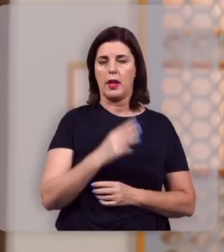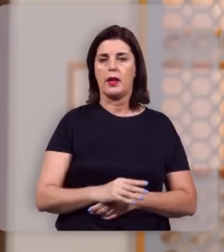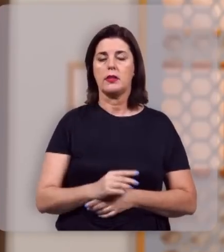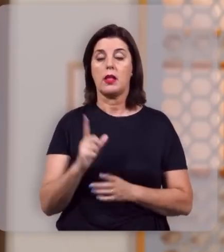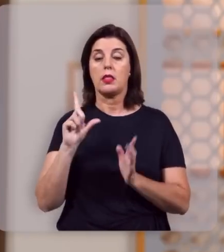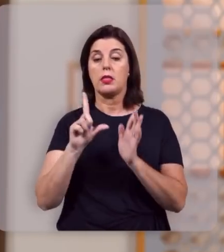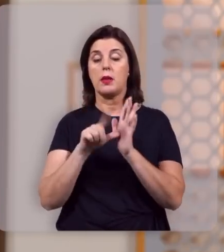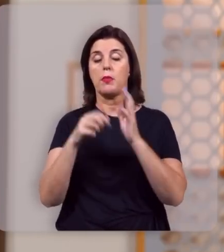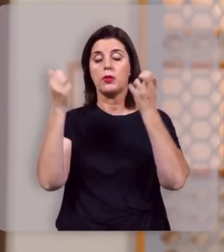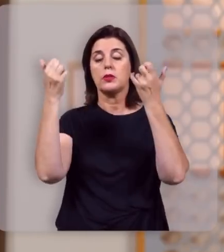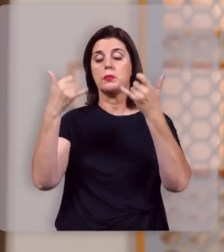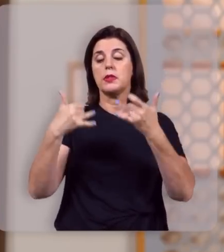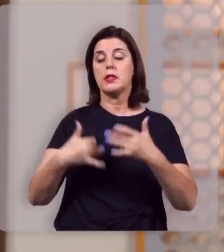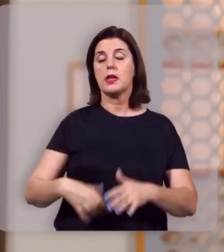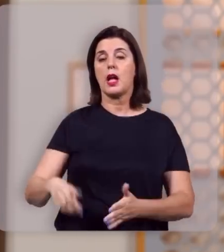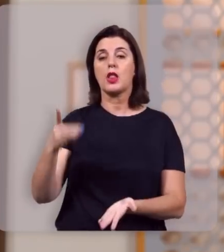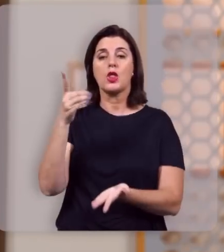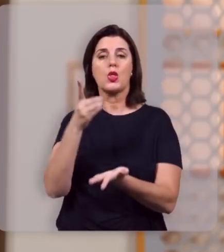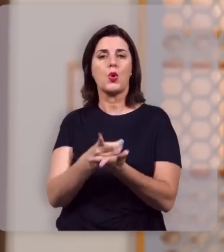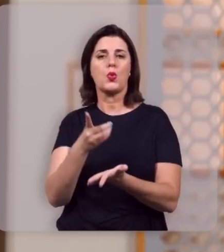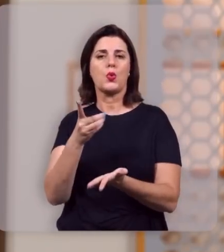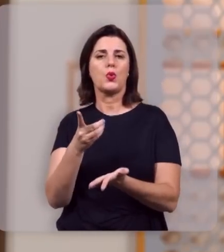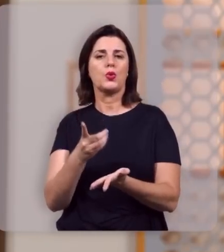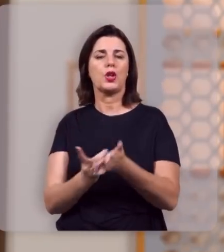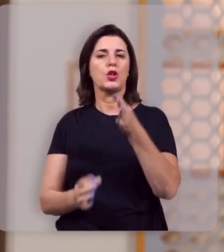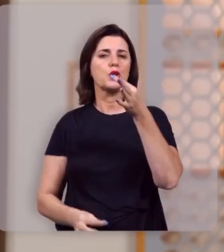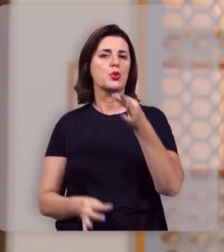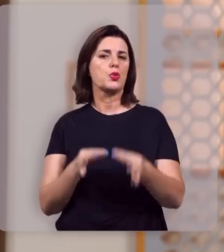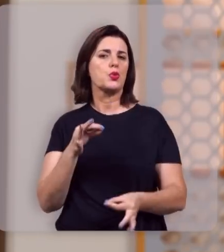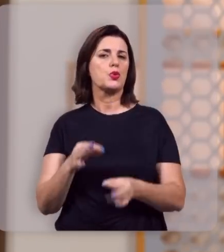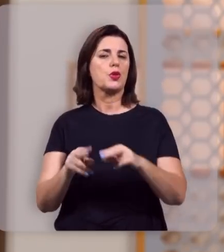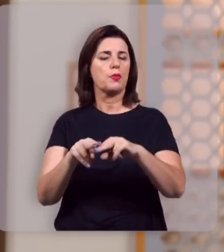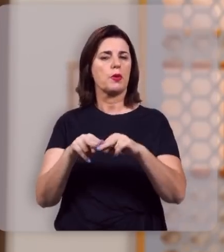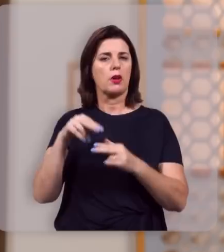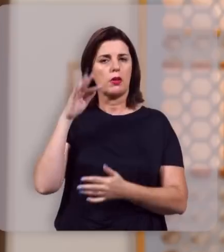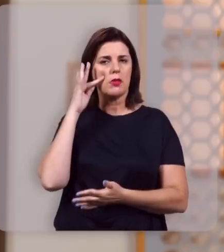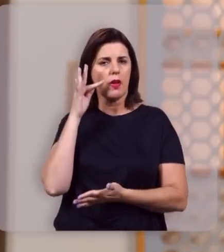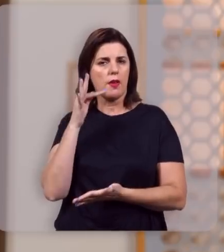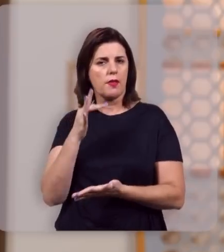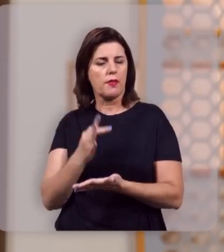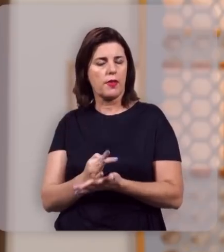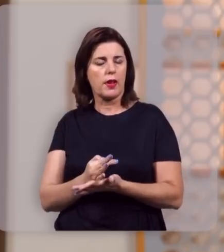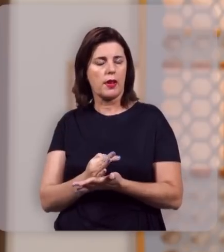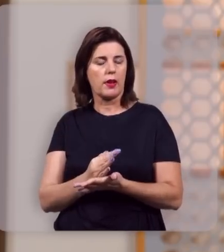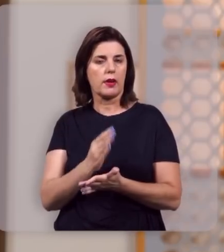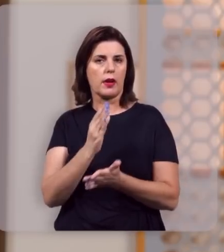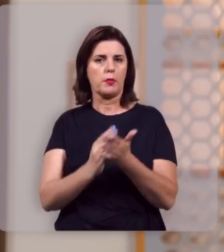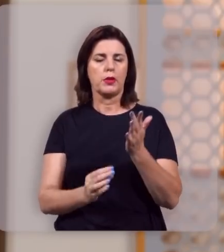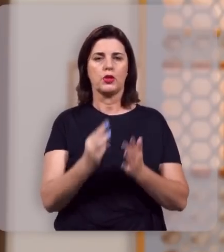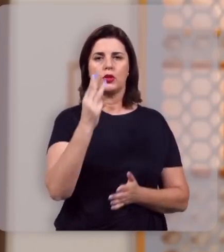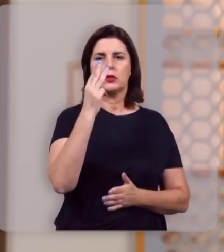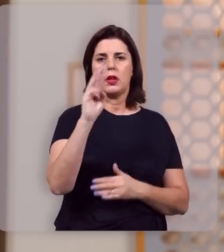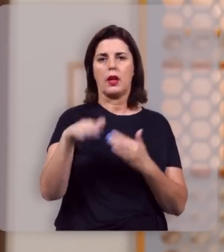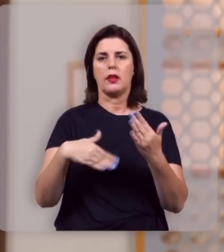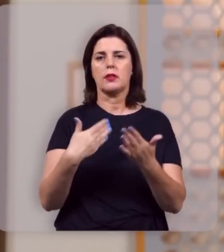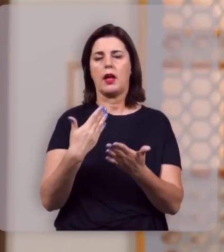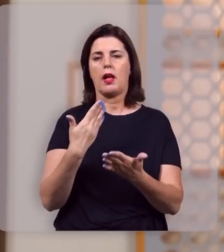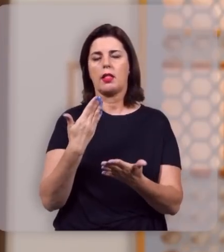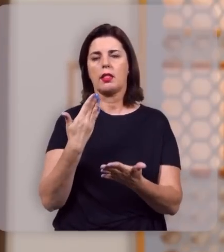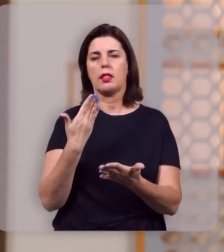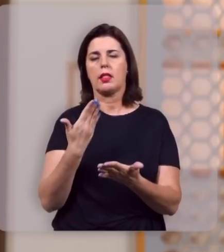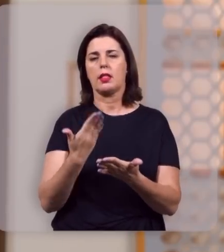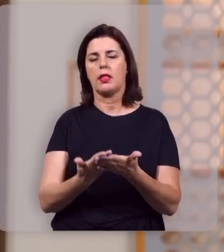expor a gloriosa doutrina da justificação pela fé, a partir do capítulo 3, verso